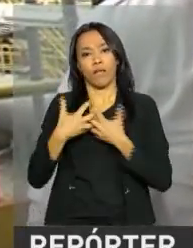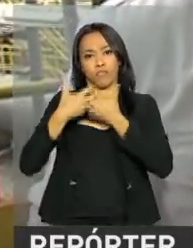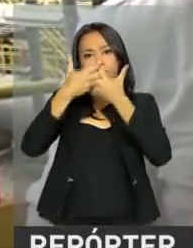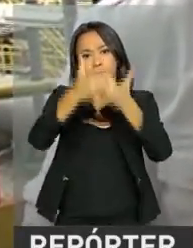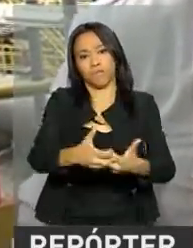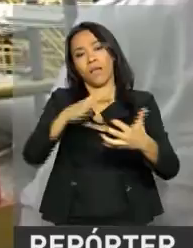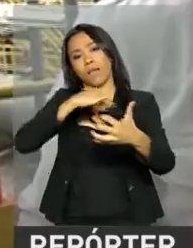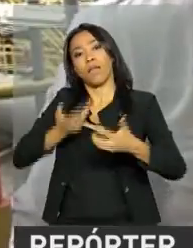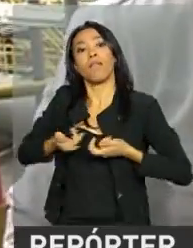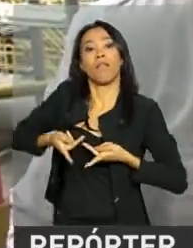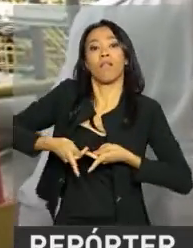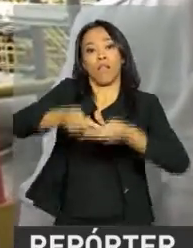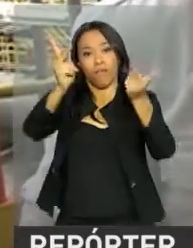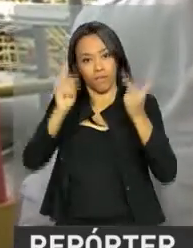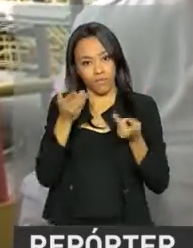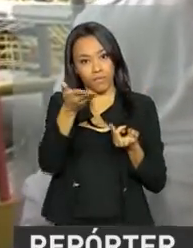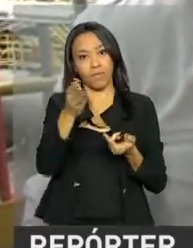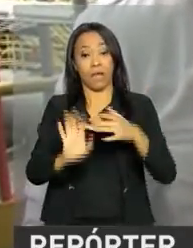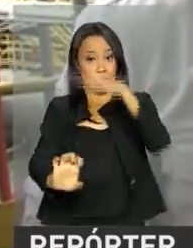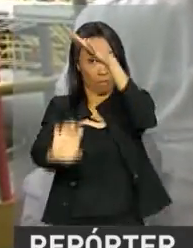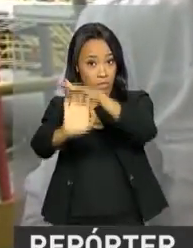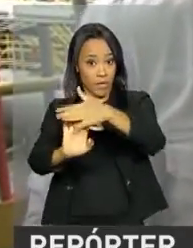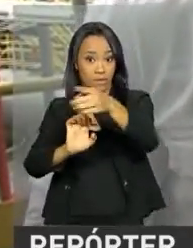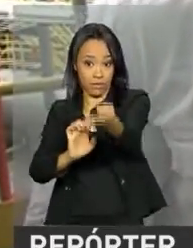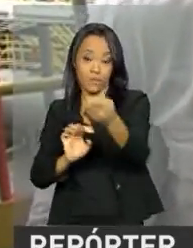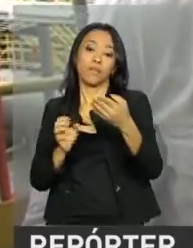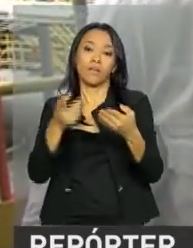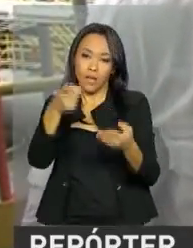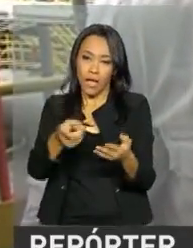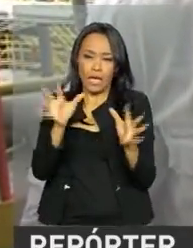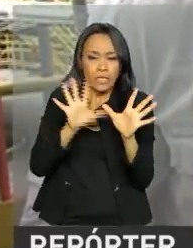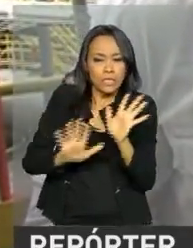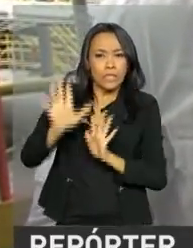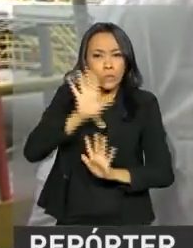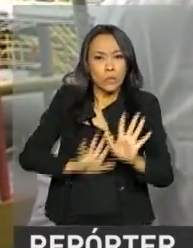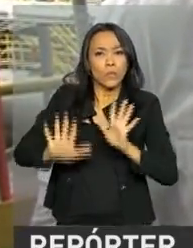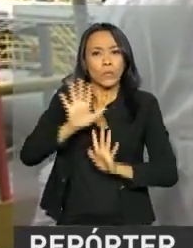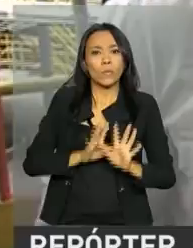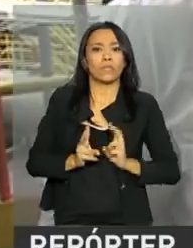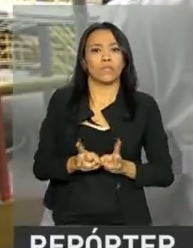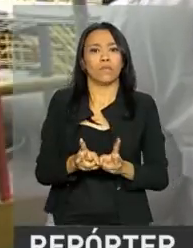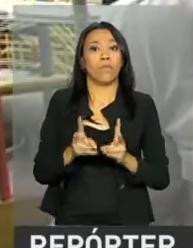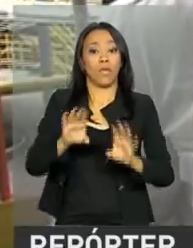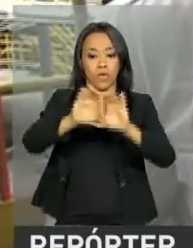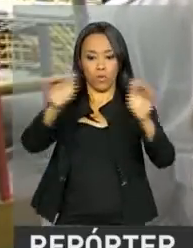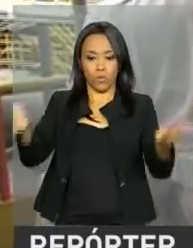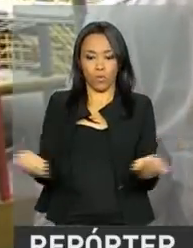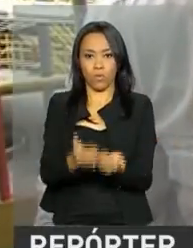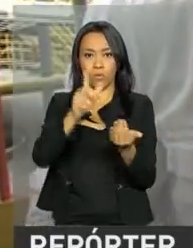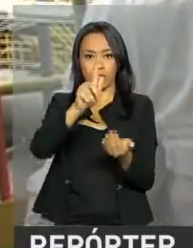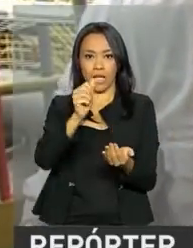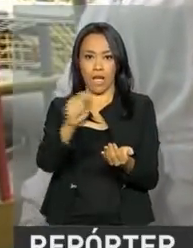produzido nas refinarias da petrobras o processo de fabricação bem cuidadoso pra garantir que os botijões saio daqui